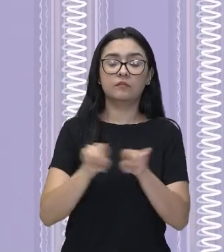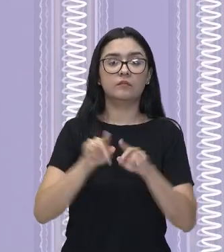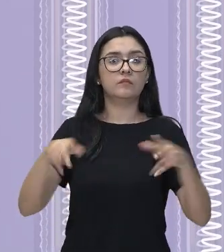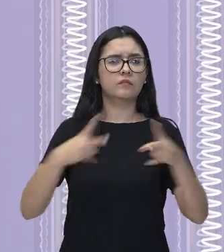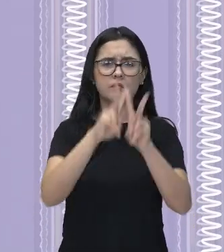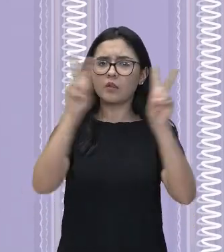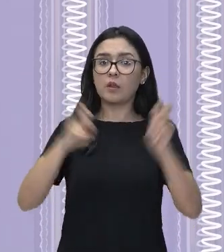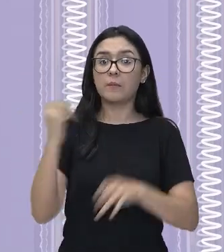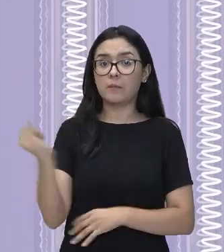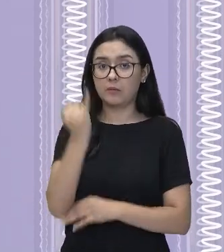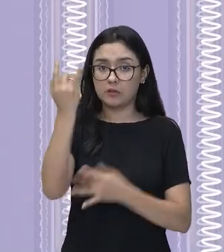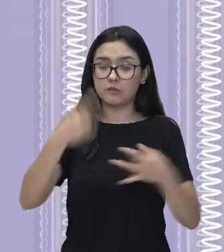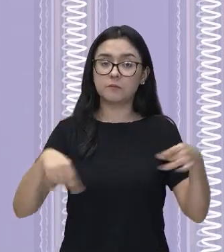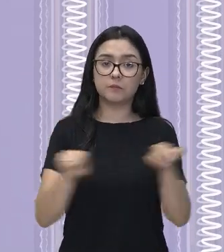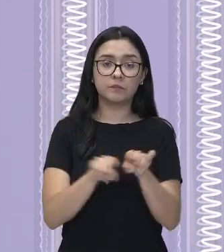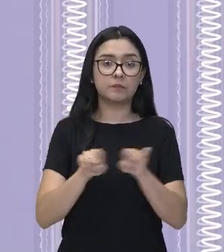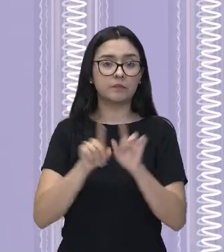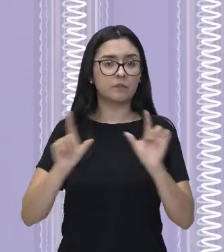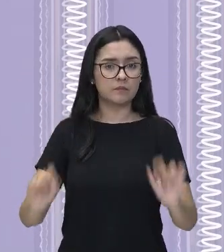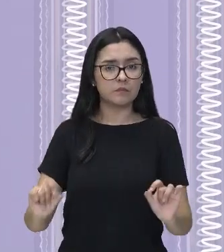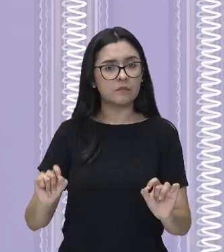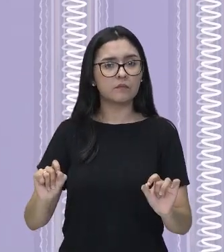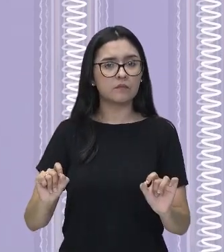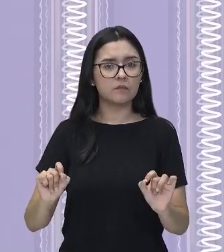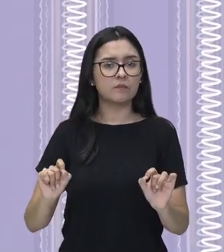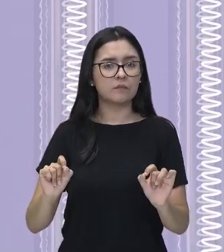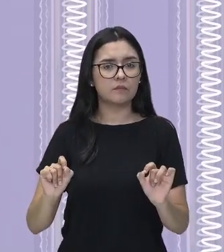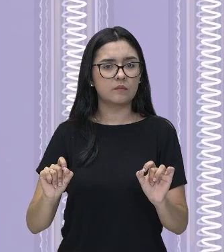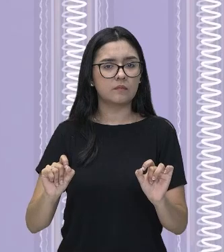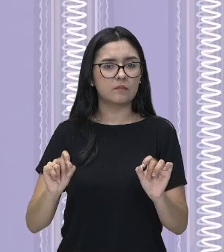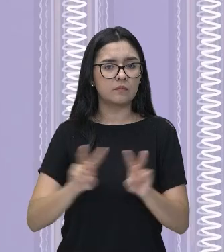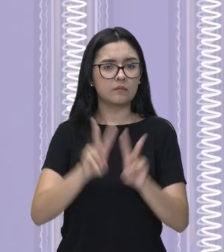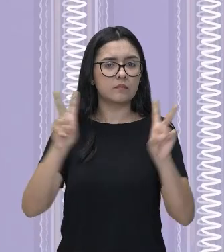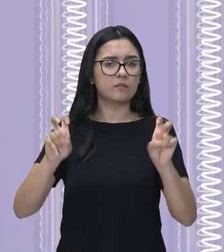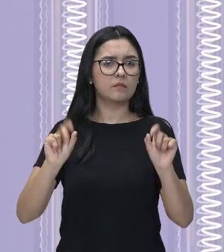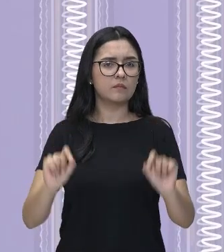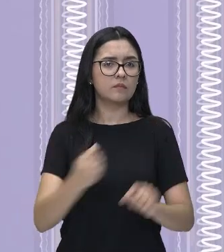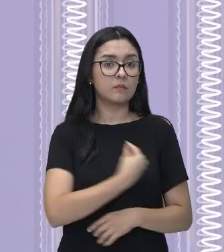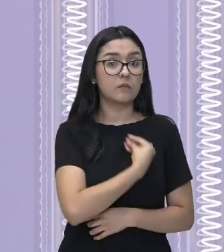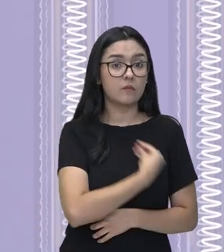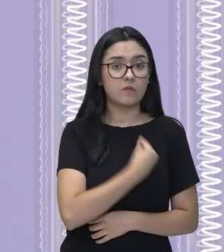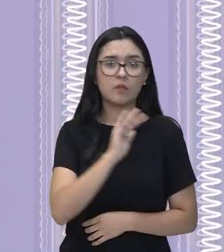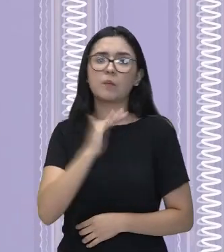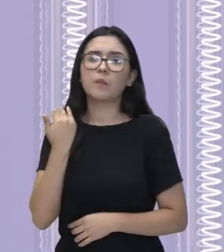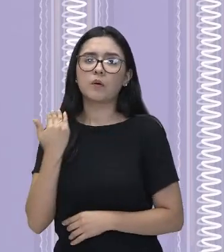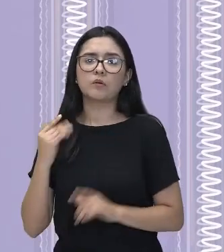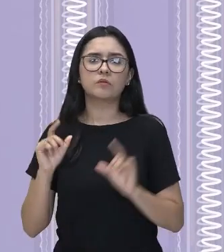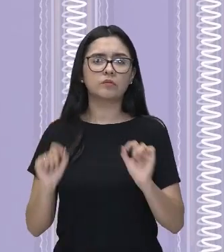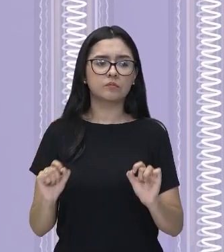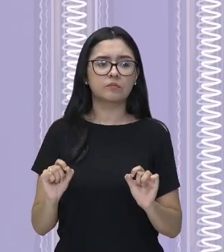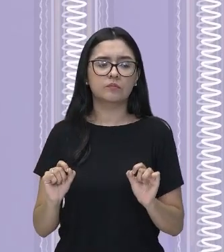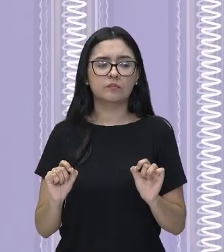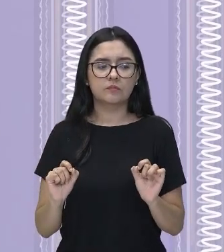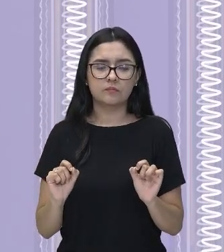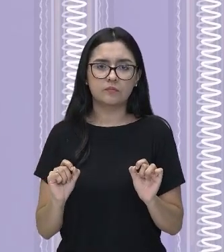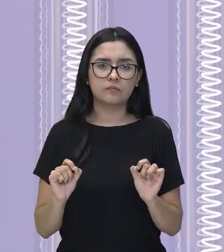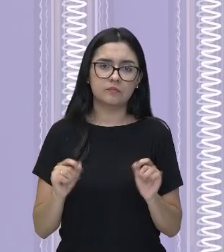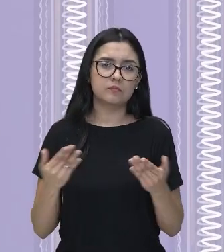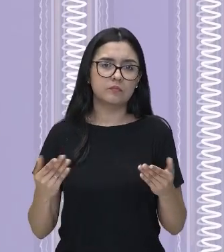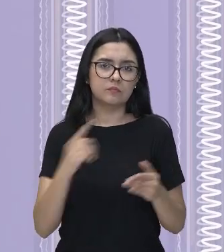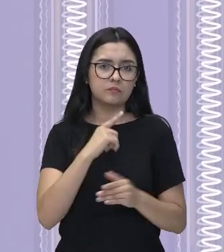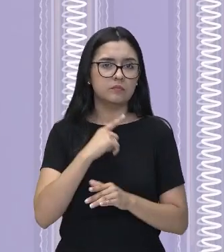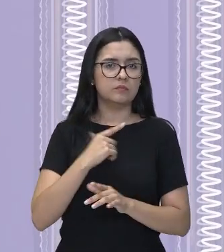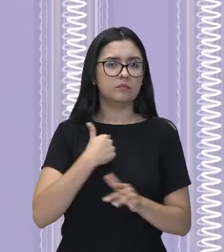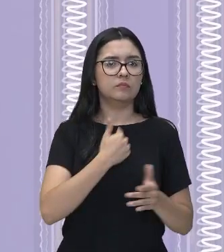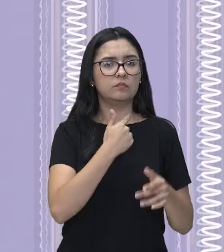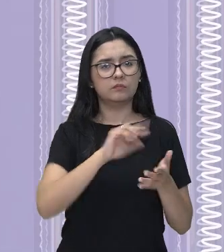muito importante, é um tema que, essa questão de vida e morte, é tema que dá origem às diferentes